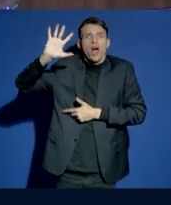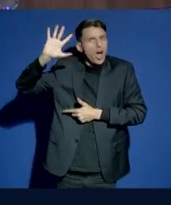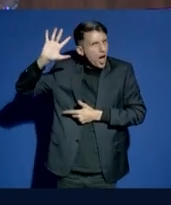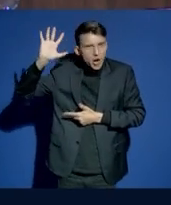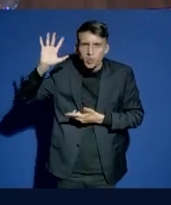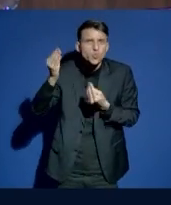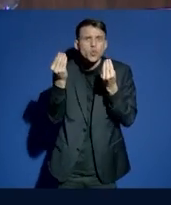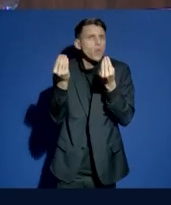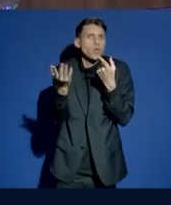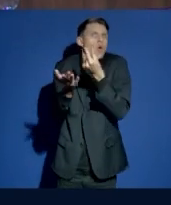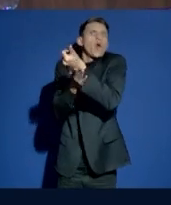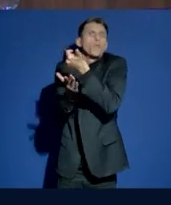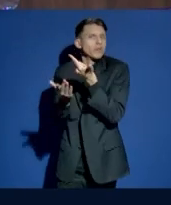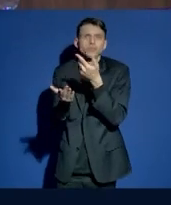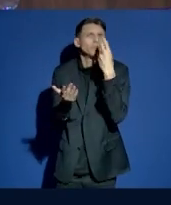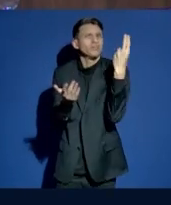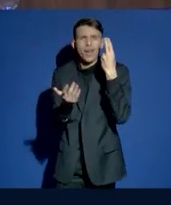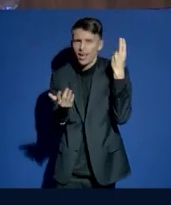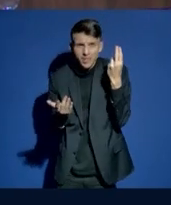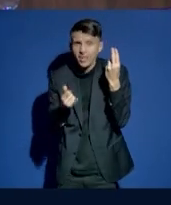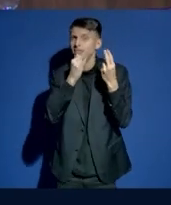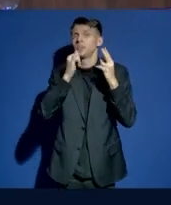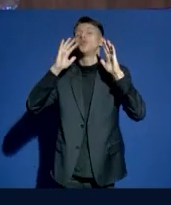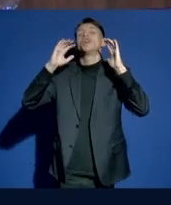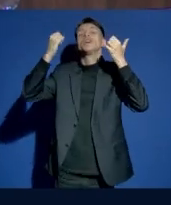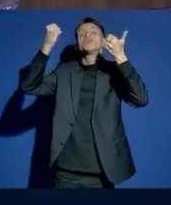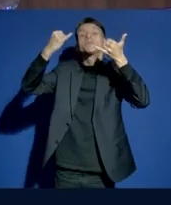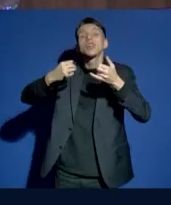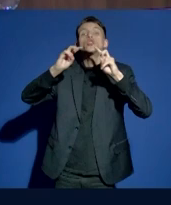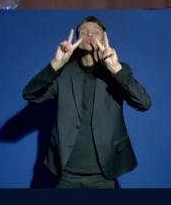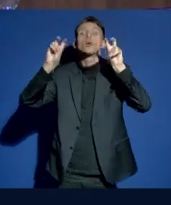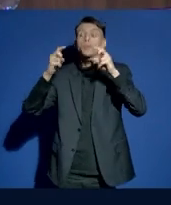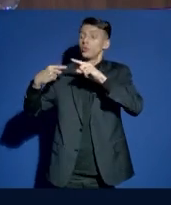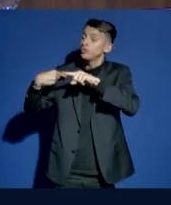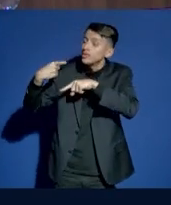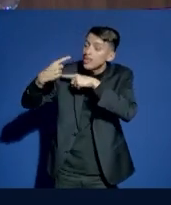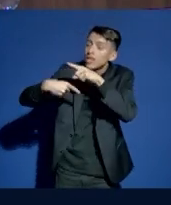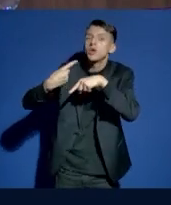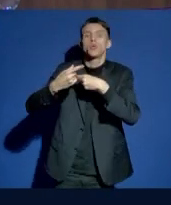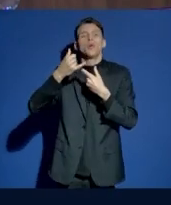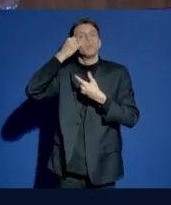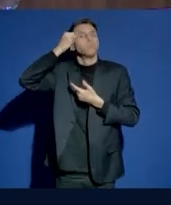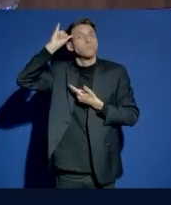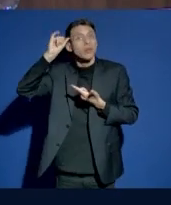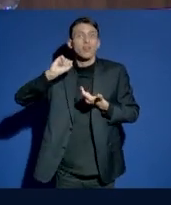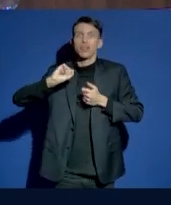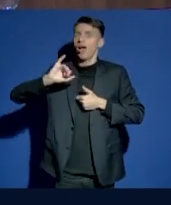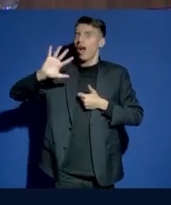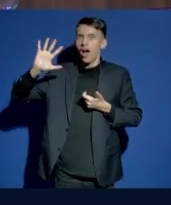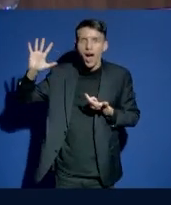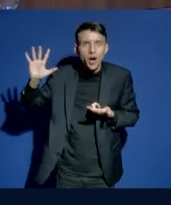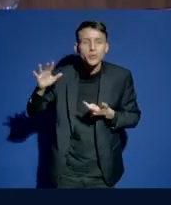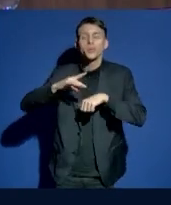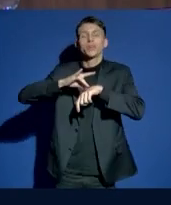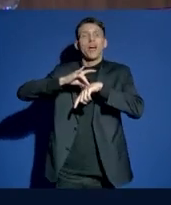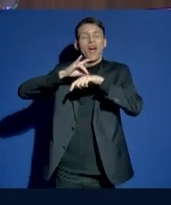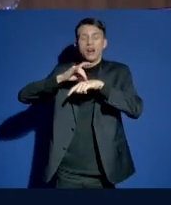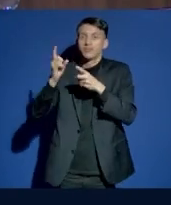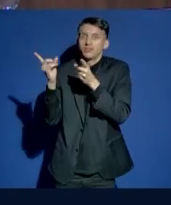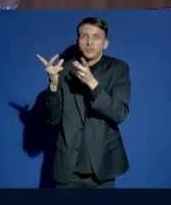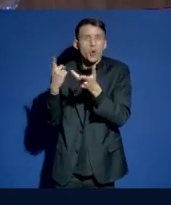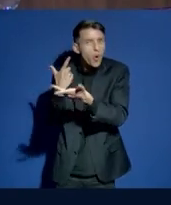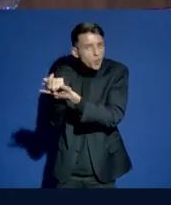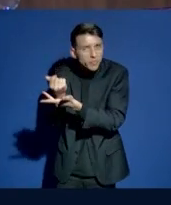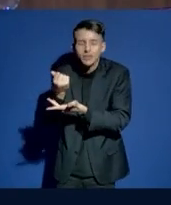tá muito caro, né? Porque nós estamos, como eu falei, no ciclo, né? O gado está muito caro, o preço da carne está caro, e aí não